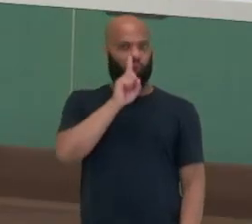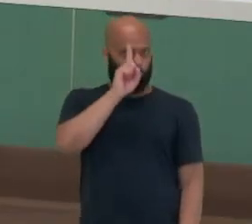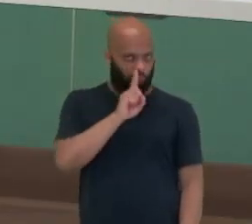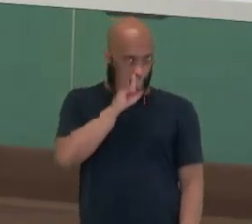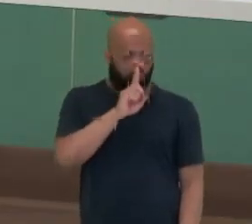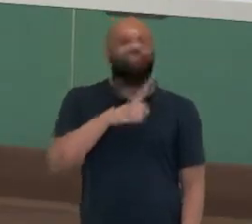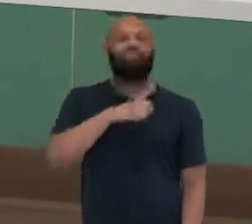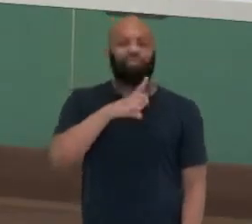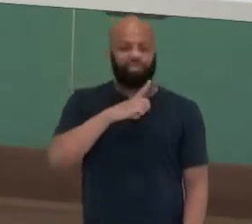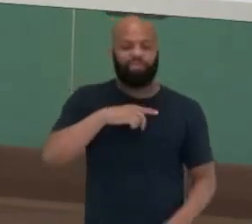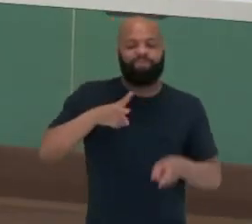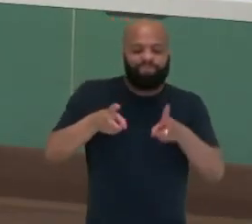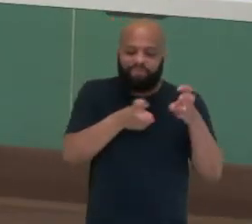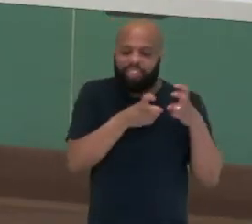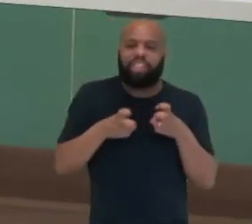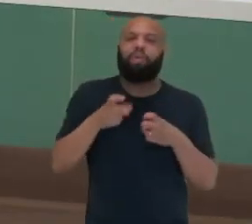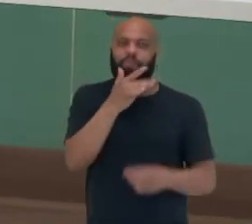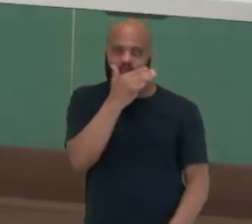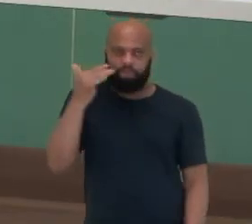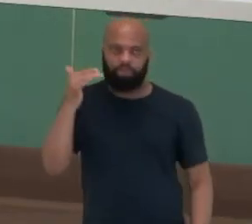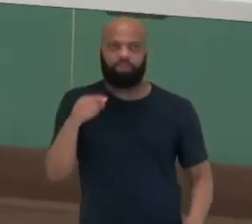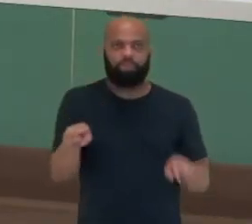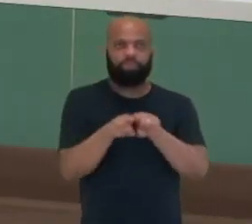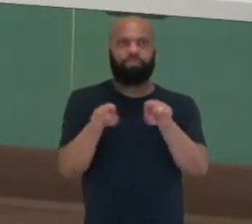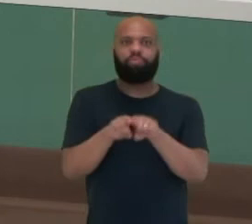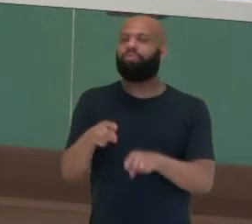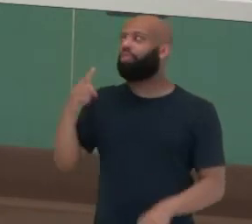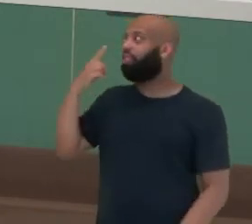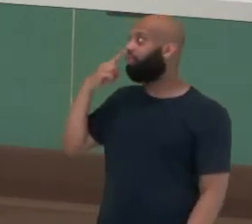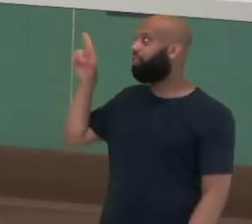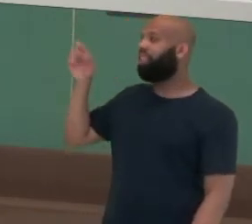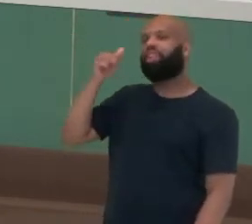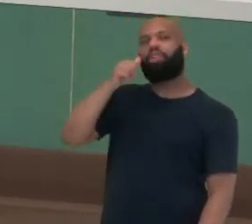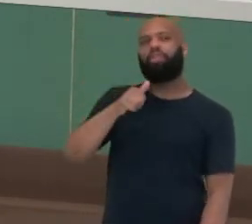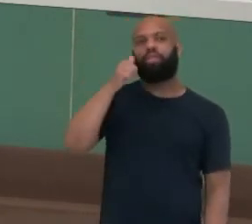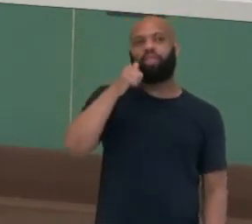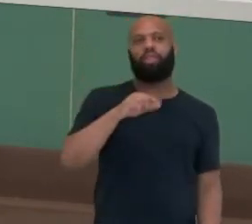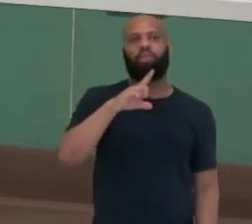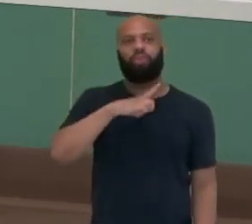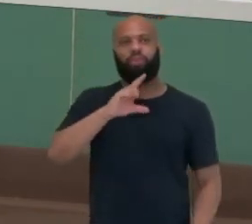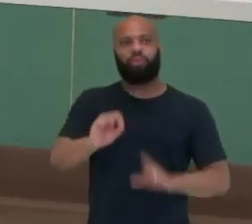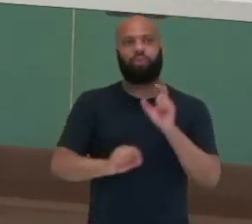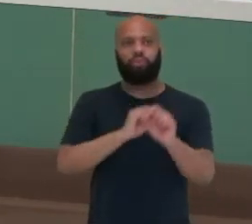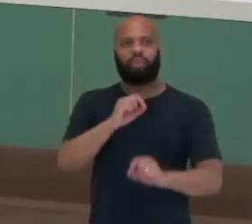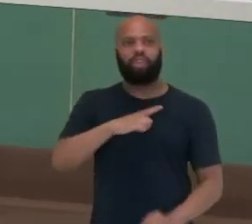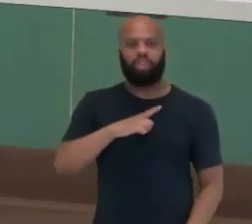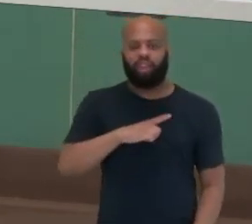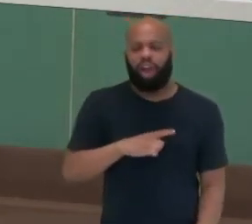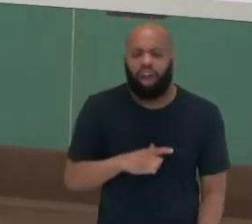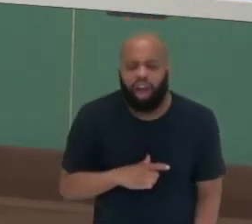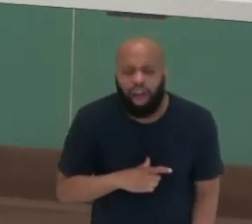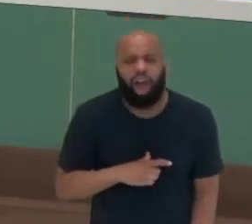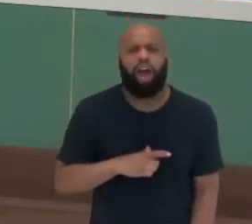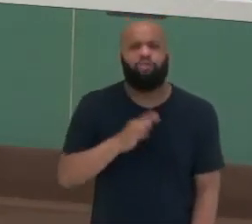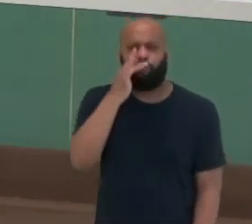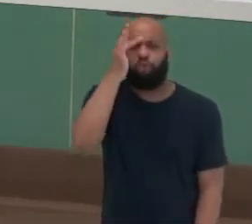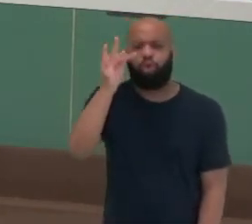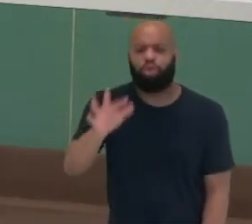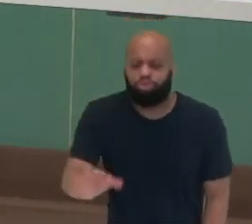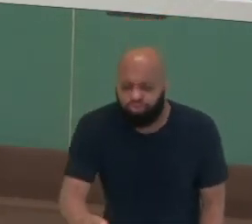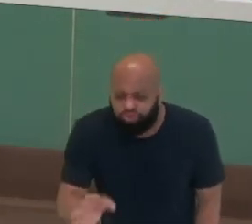nossa cavidade nasal. E olha lá, a moça passeando e encontrou belas flores.